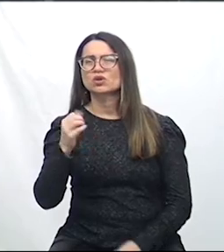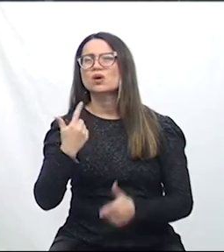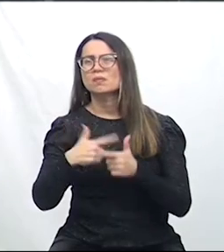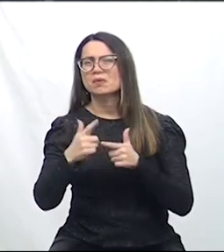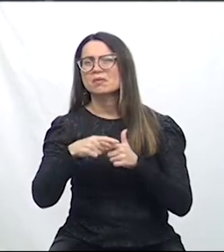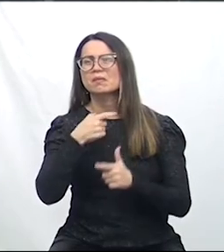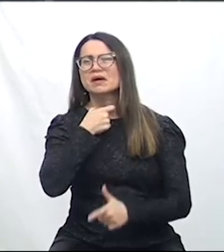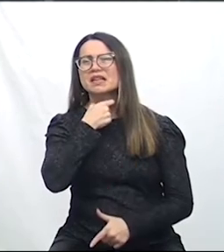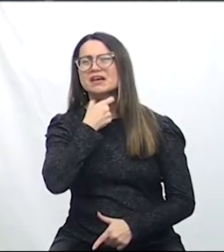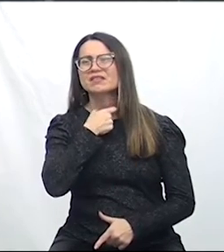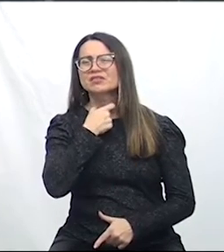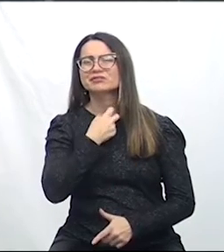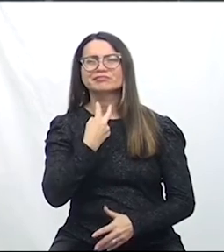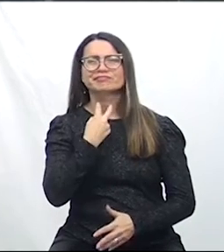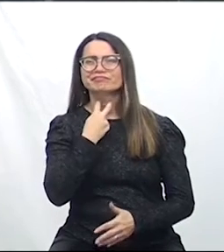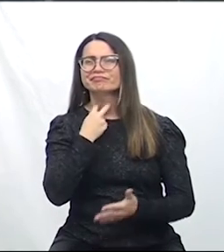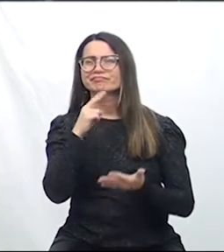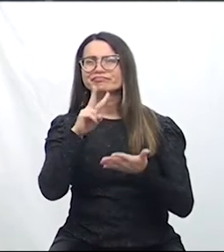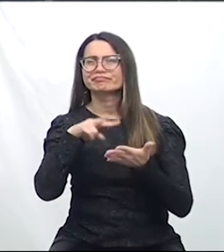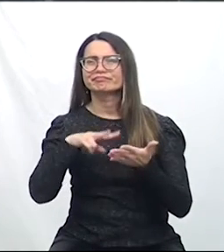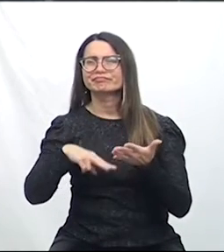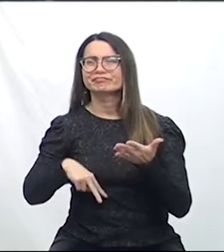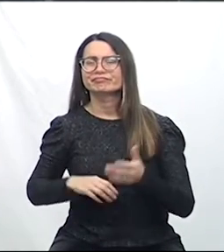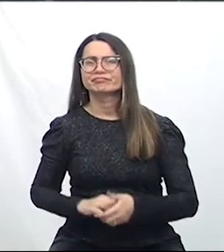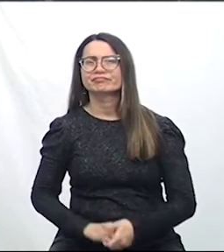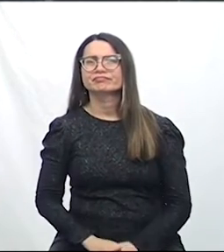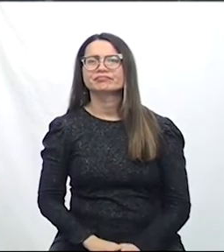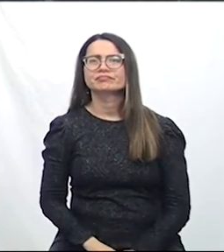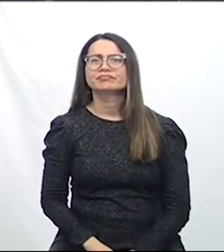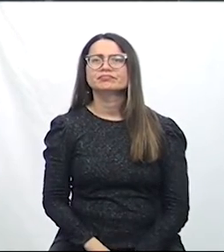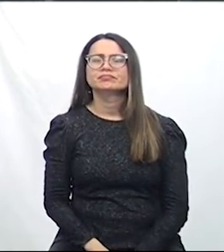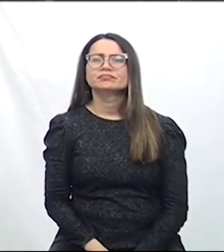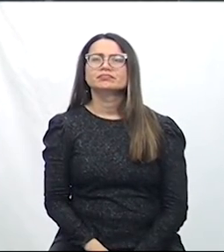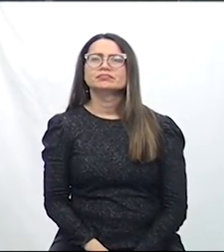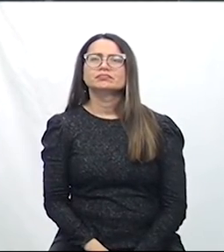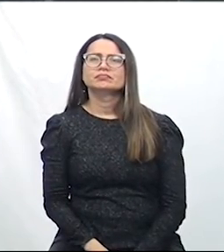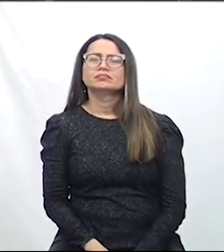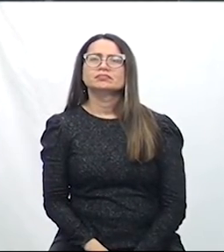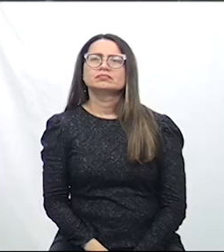está impossibilitado de estar lendo.